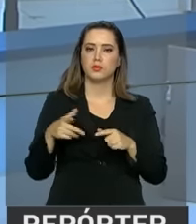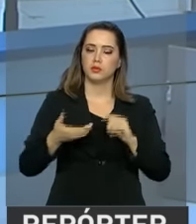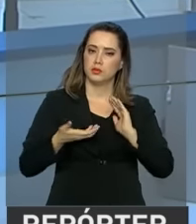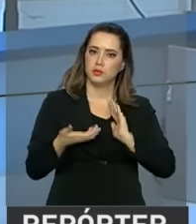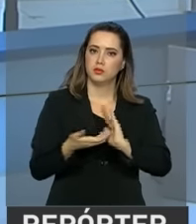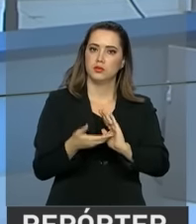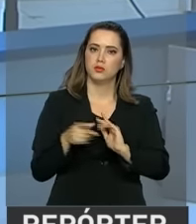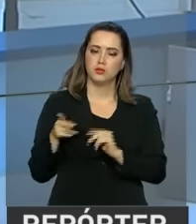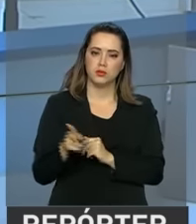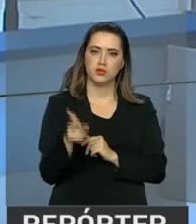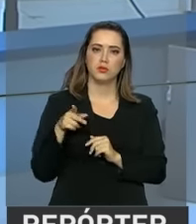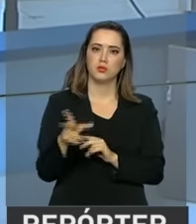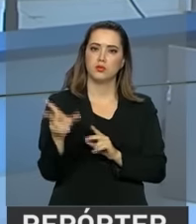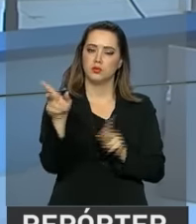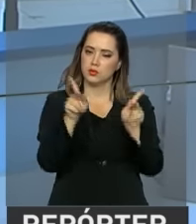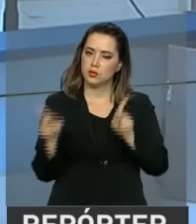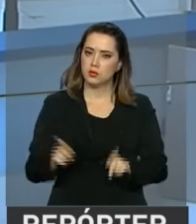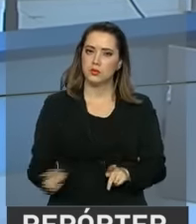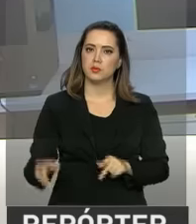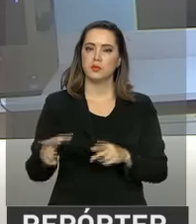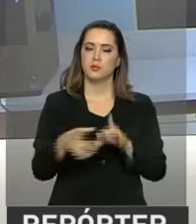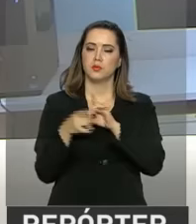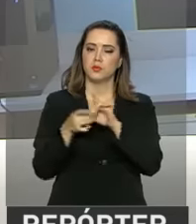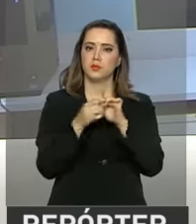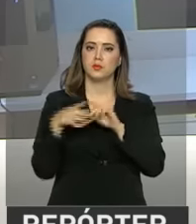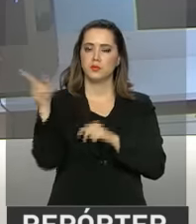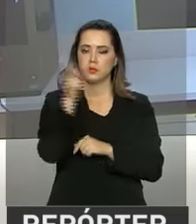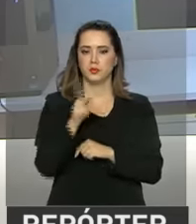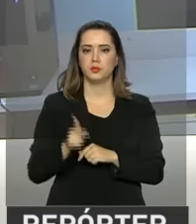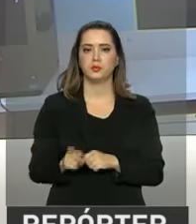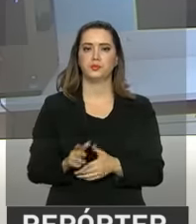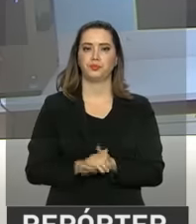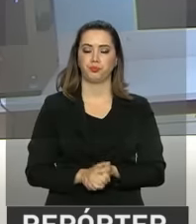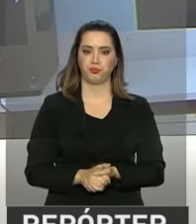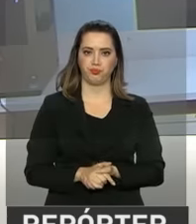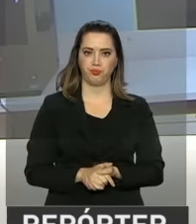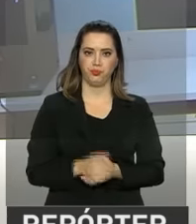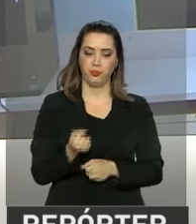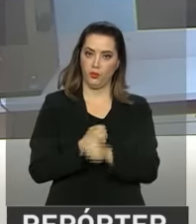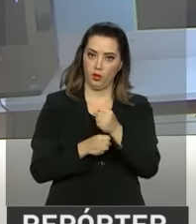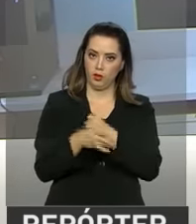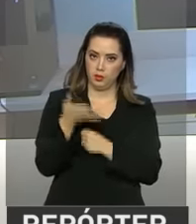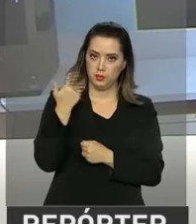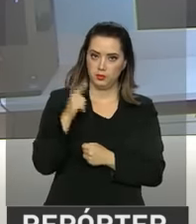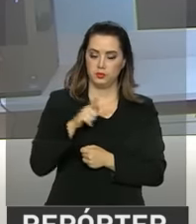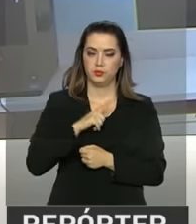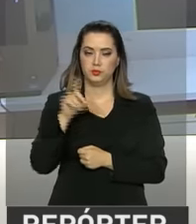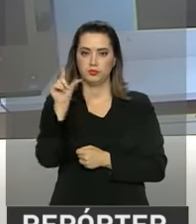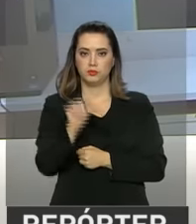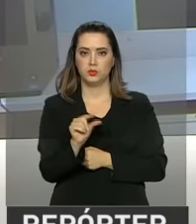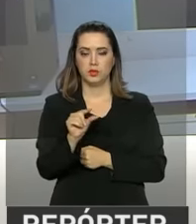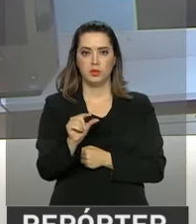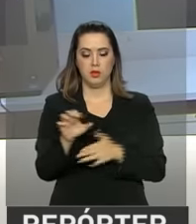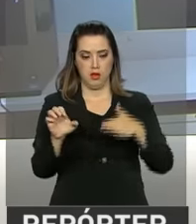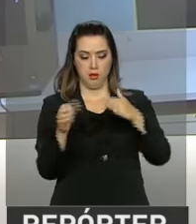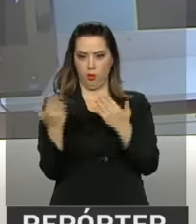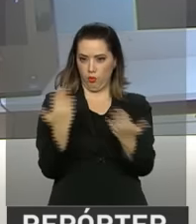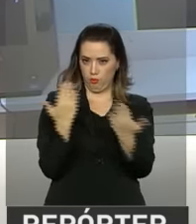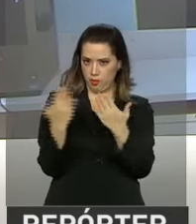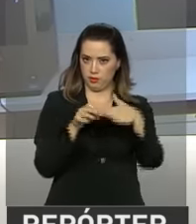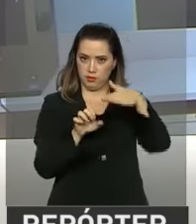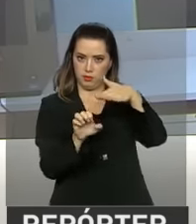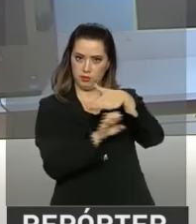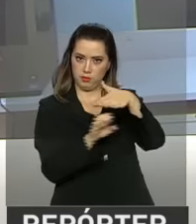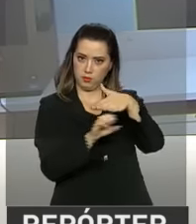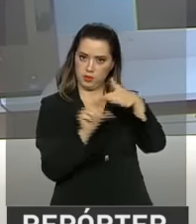país, como sempre fez ao longo do tempo. No ano passado, os pequenos negócios contrataram mais mulheres do que as grandes